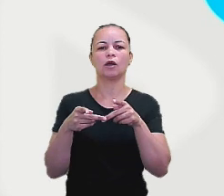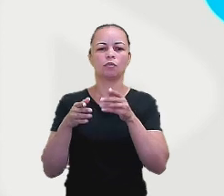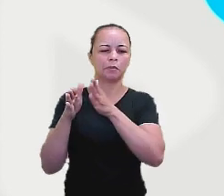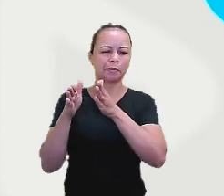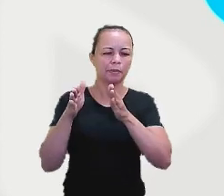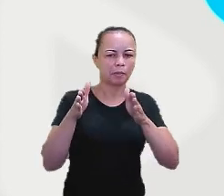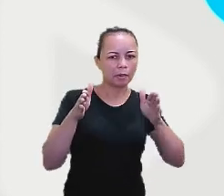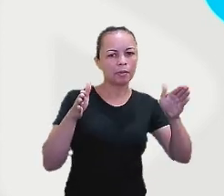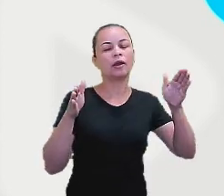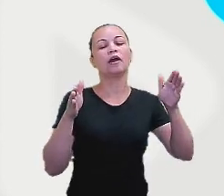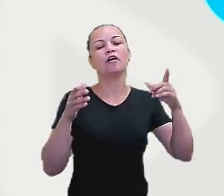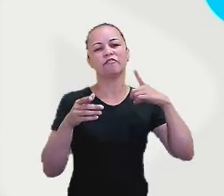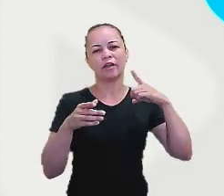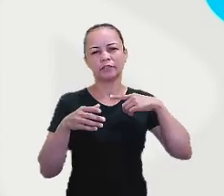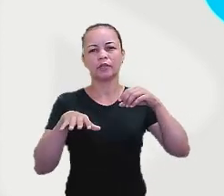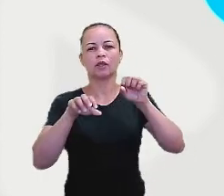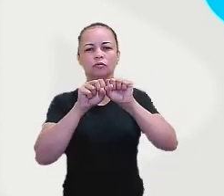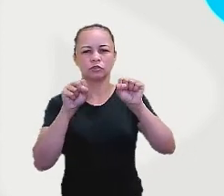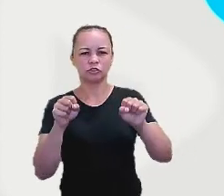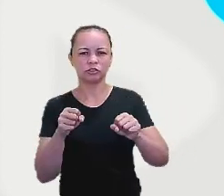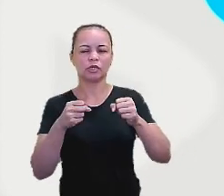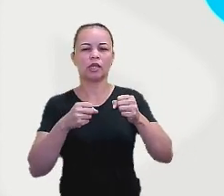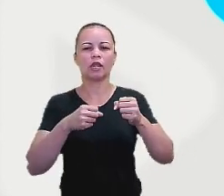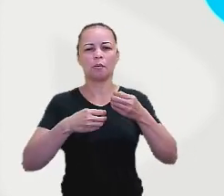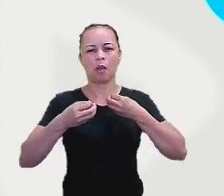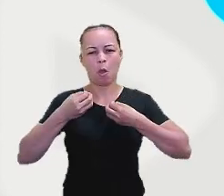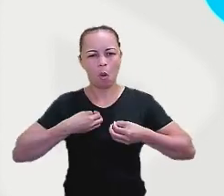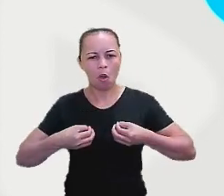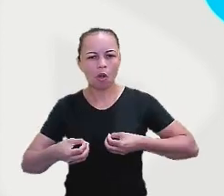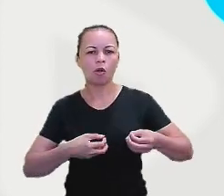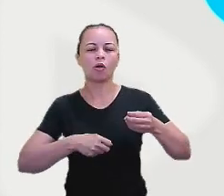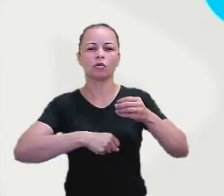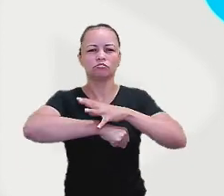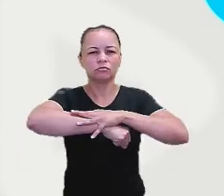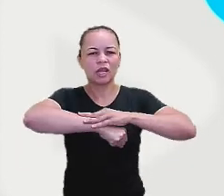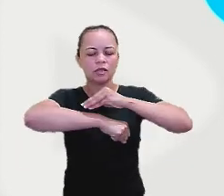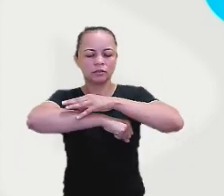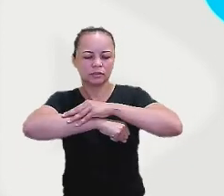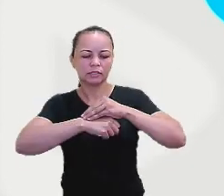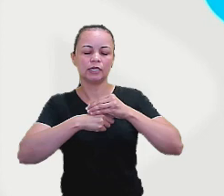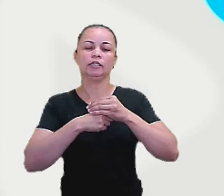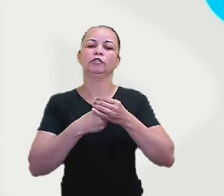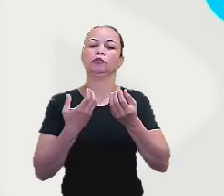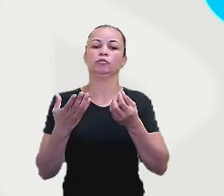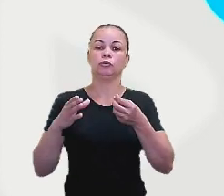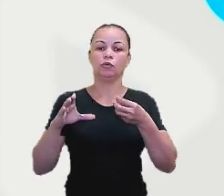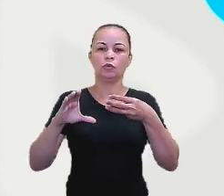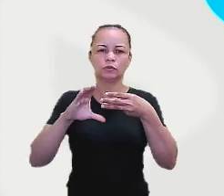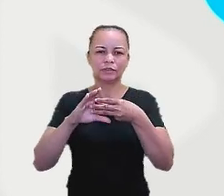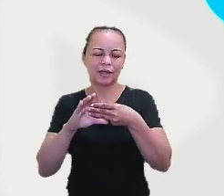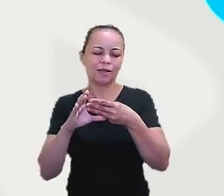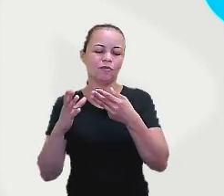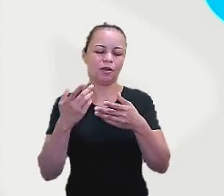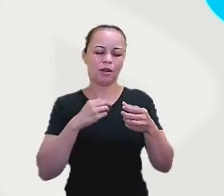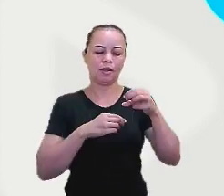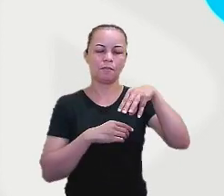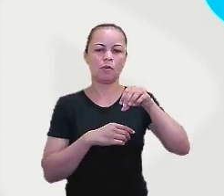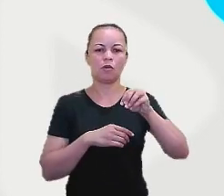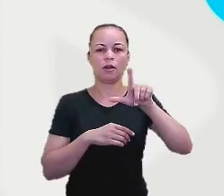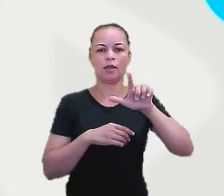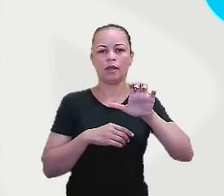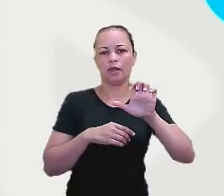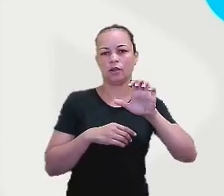vai surgir o sistema, órgão, tecido, célula, organela, molécula e átomo. Isso é um grande